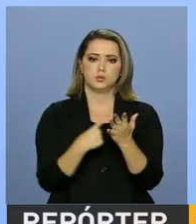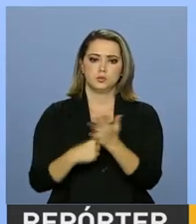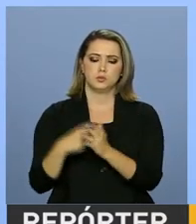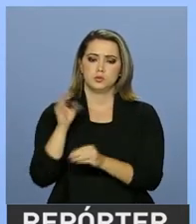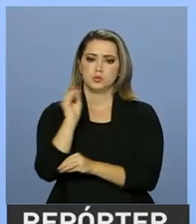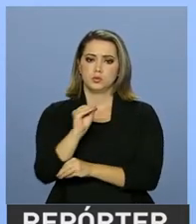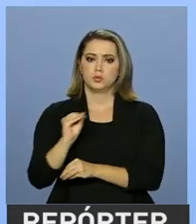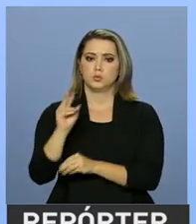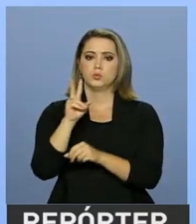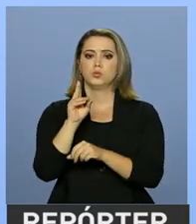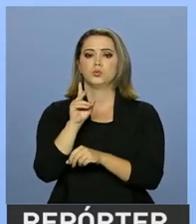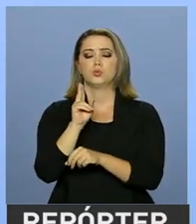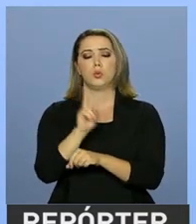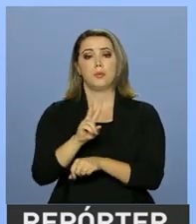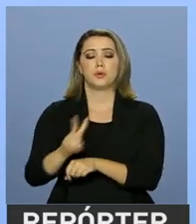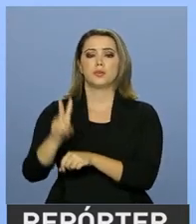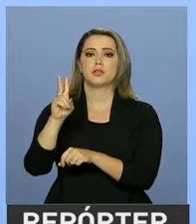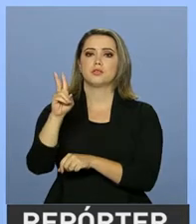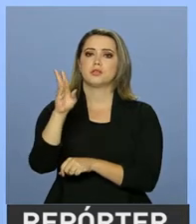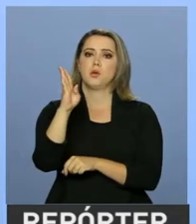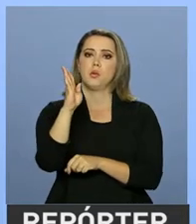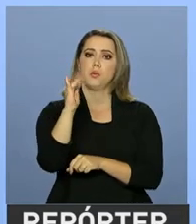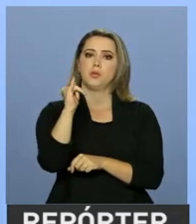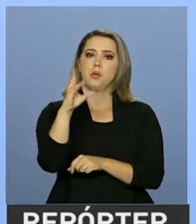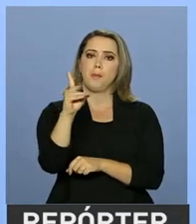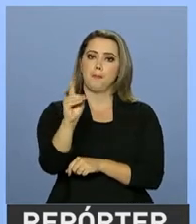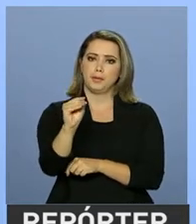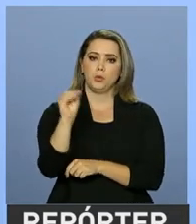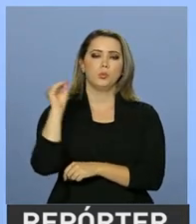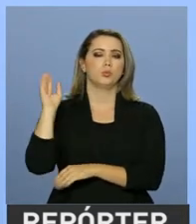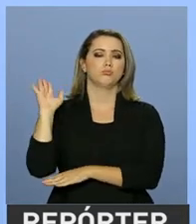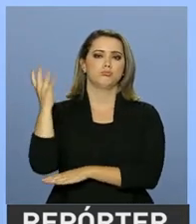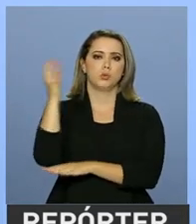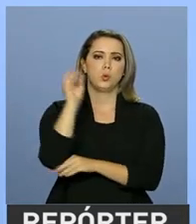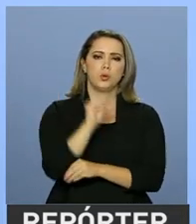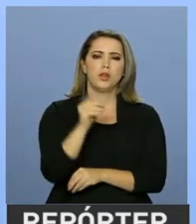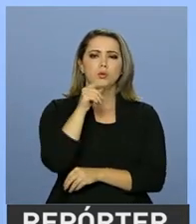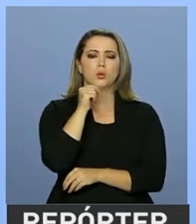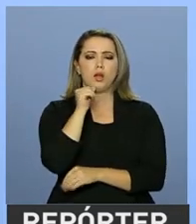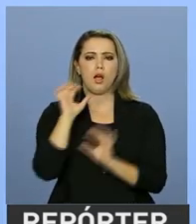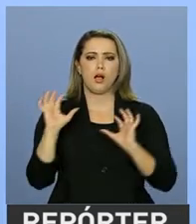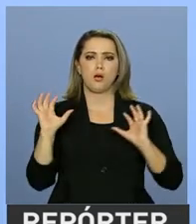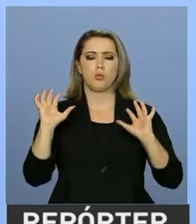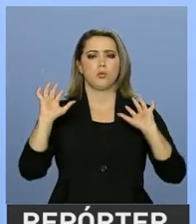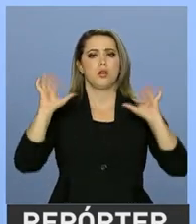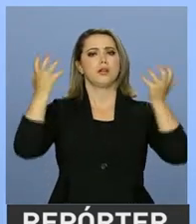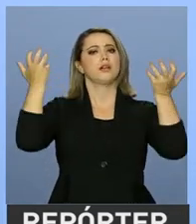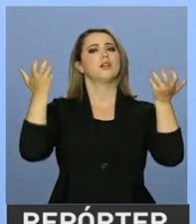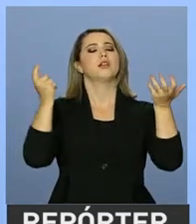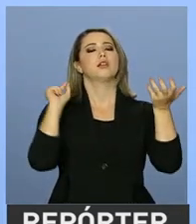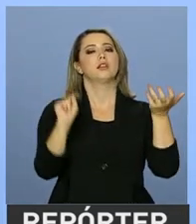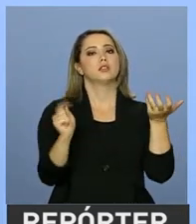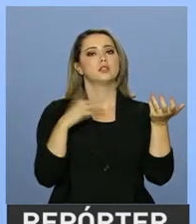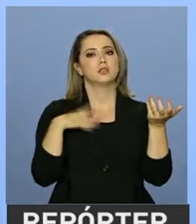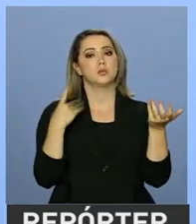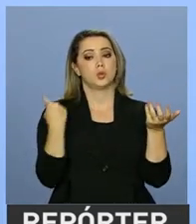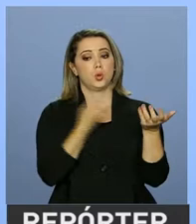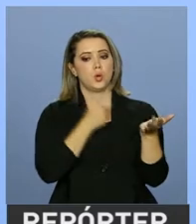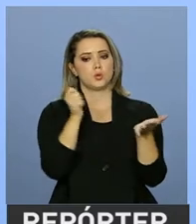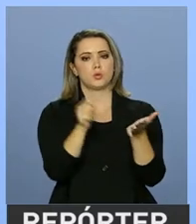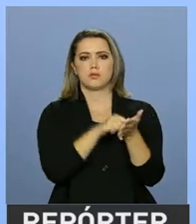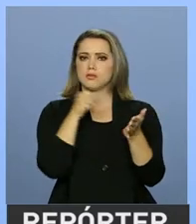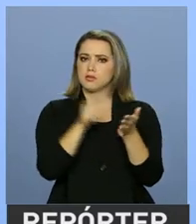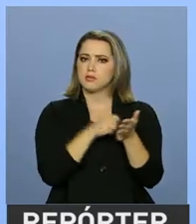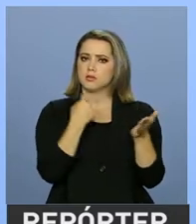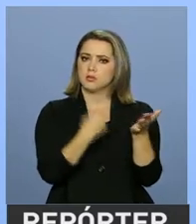com a proteção da biodiversidade com a conservação da água e do clima com os tratados internacionais de que somos signatários